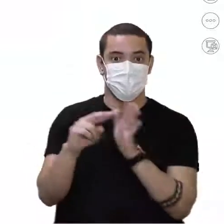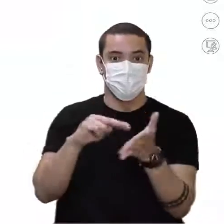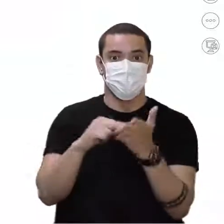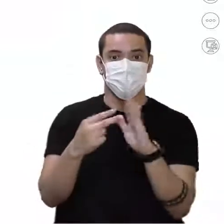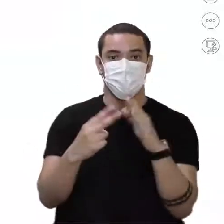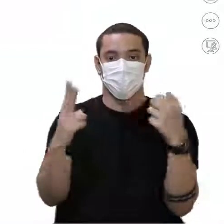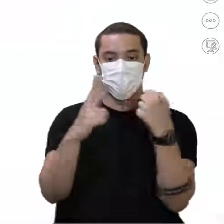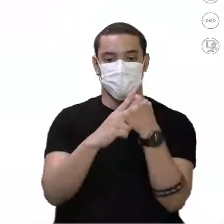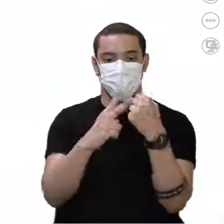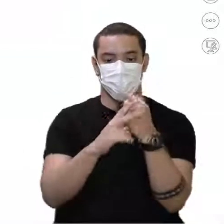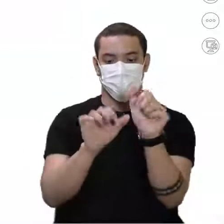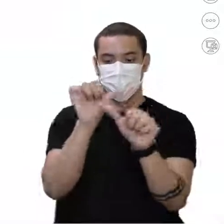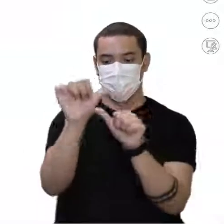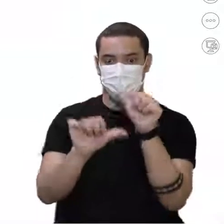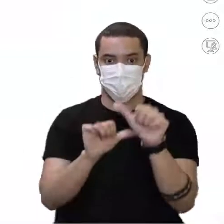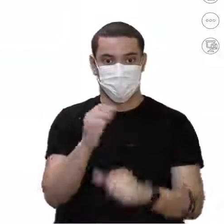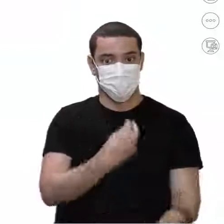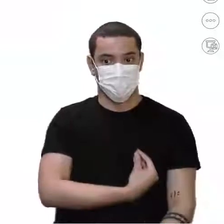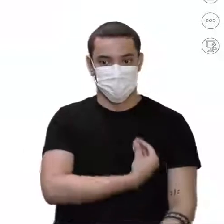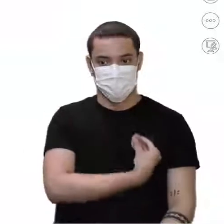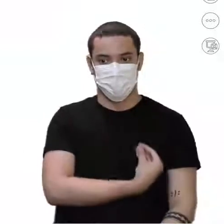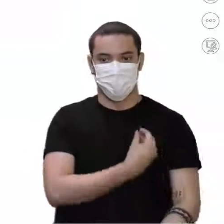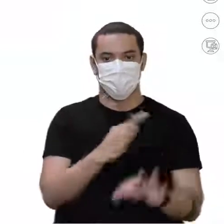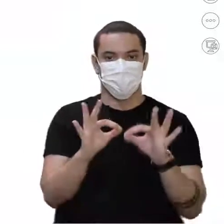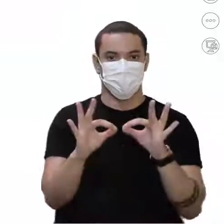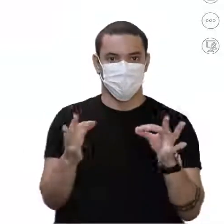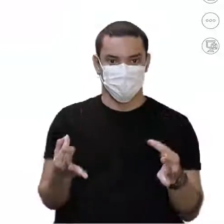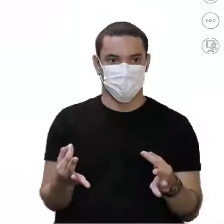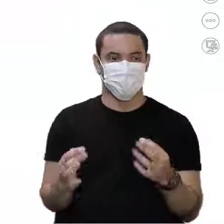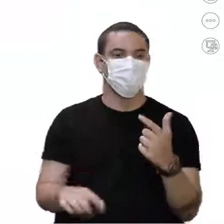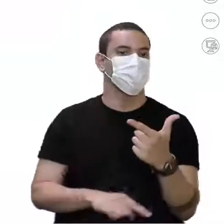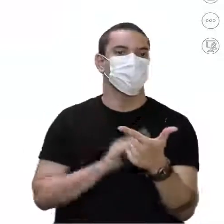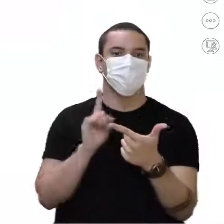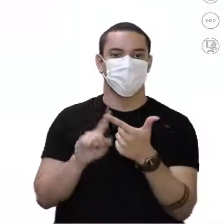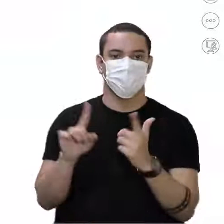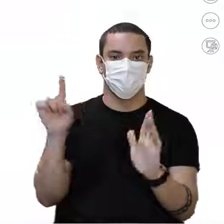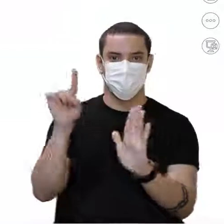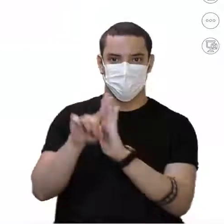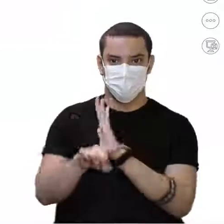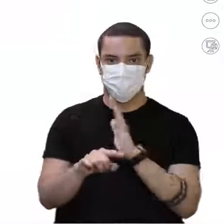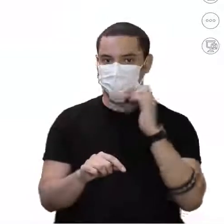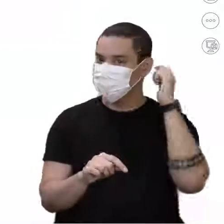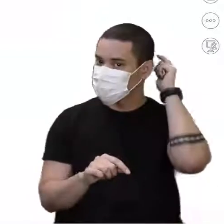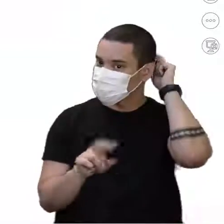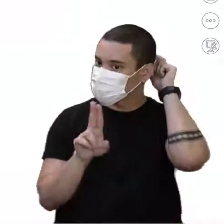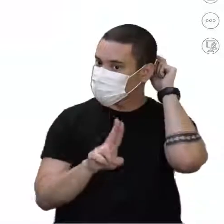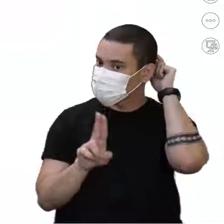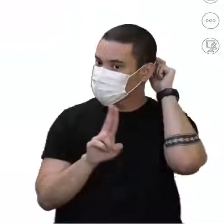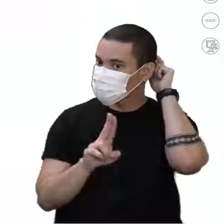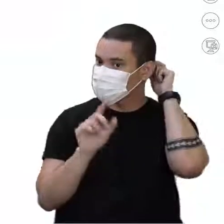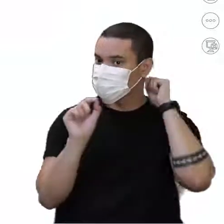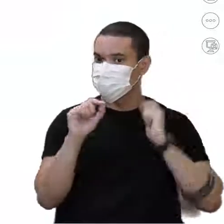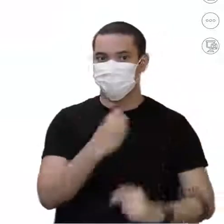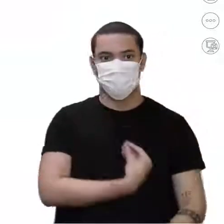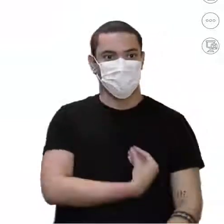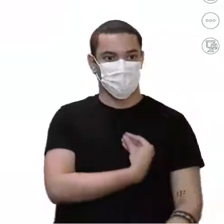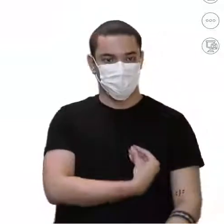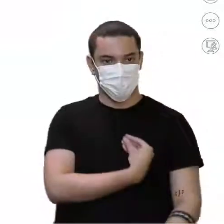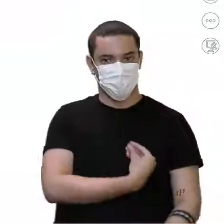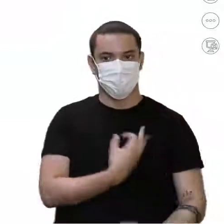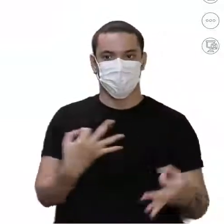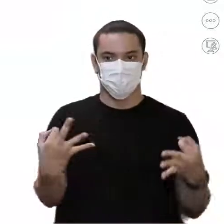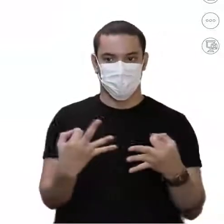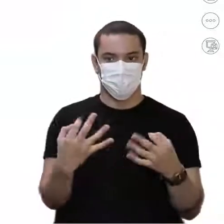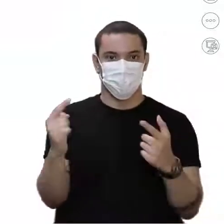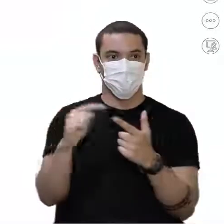conjugada, os verbos estão conjugados no presente simples. Logo em seguida, vamos fazer a pergunta usando o meu present perfect. E